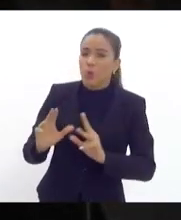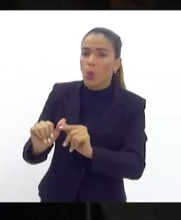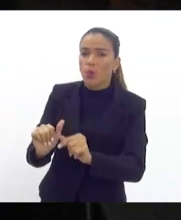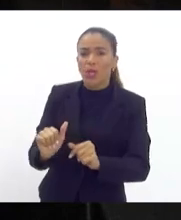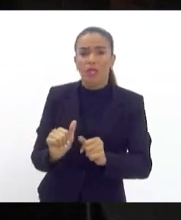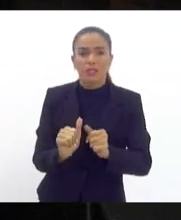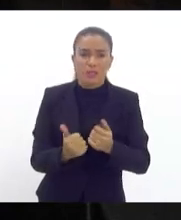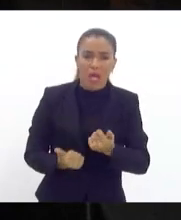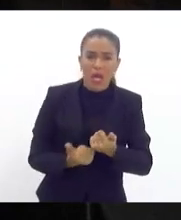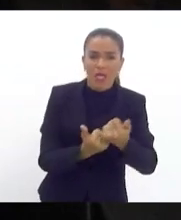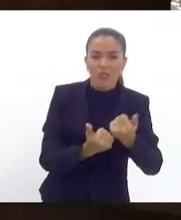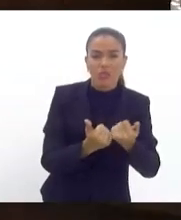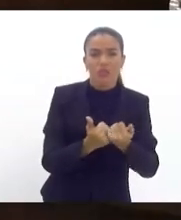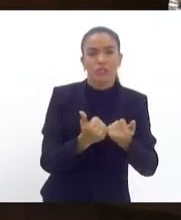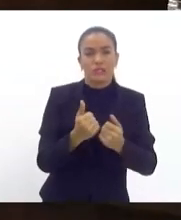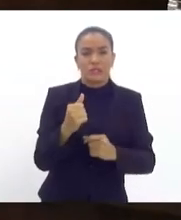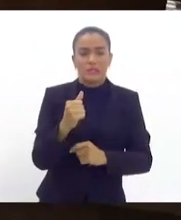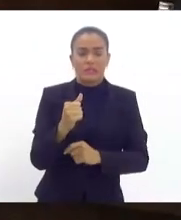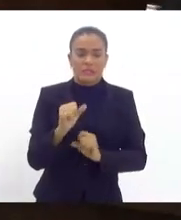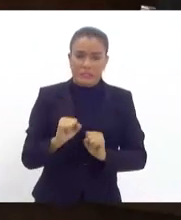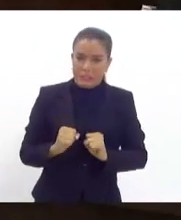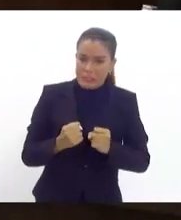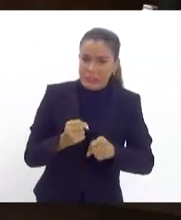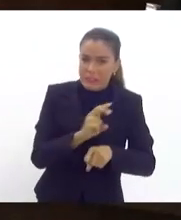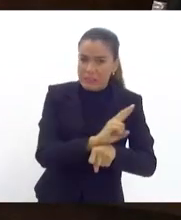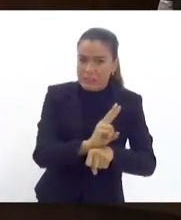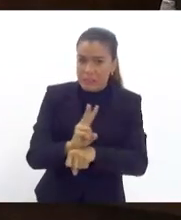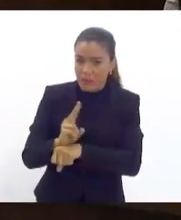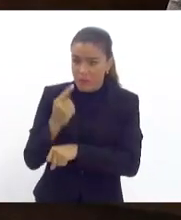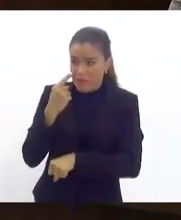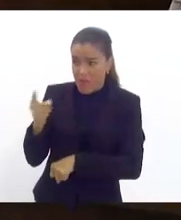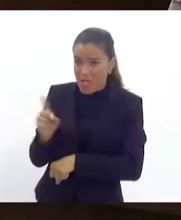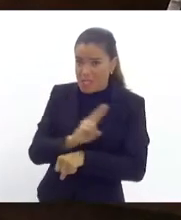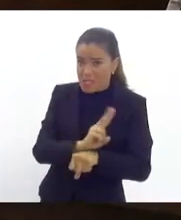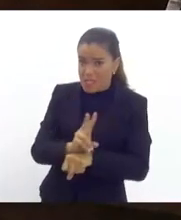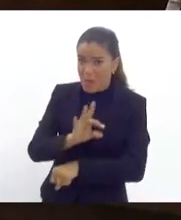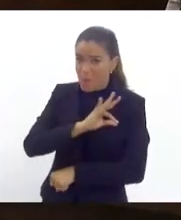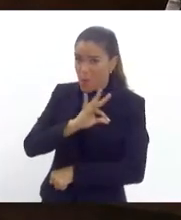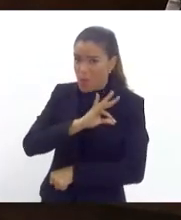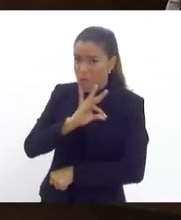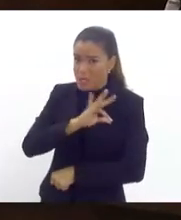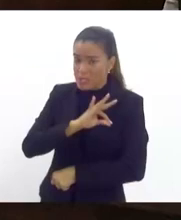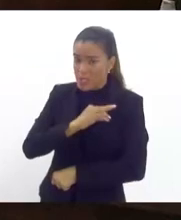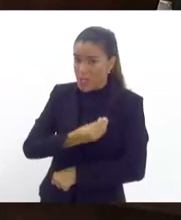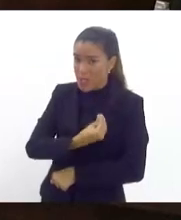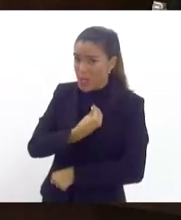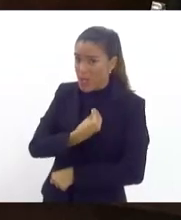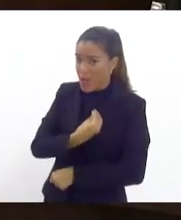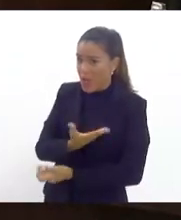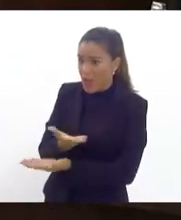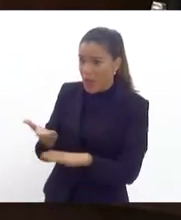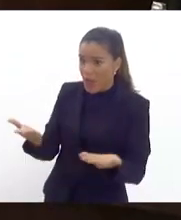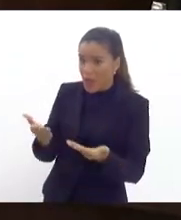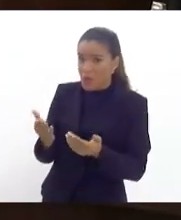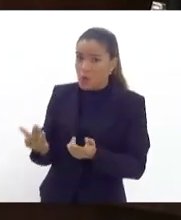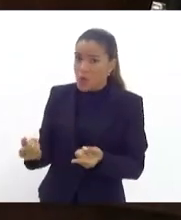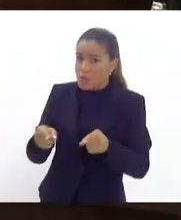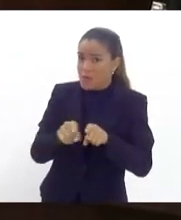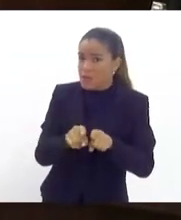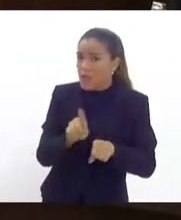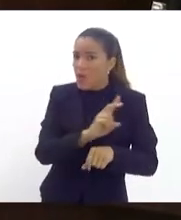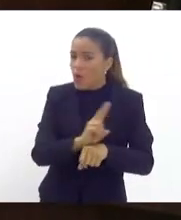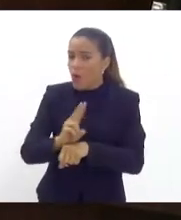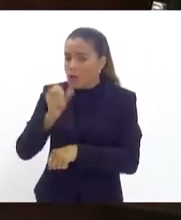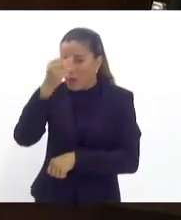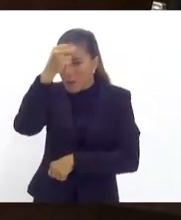de segurança que a questão porque na verdade nós vemos muitas vezes o segurança presente fazer um papel que poderia estar junto ali com a guarda municipal no